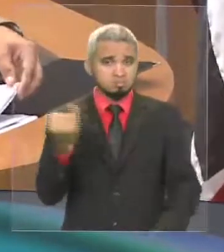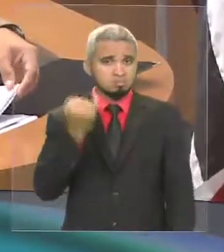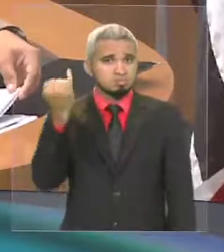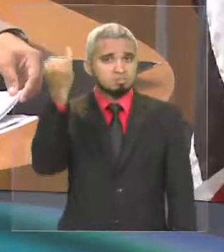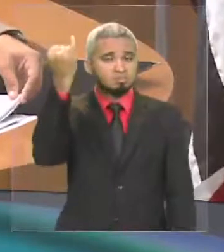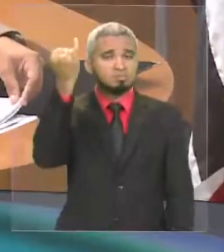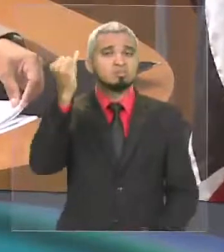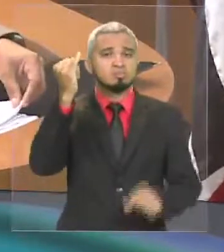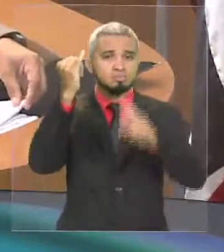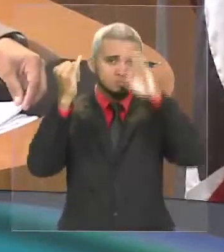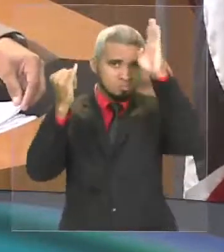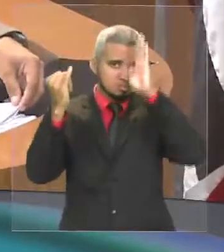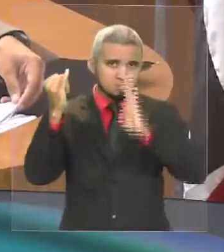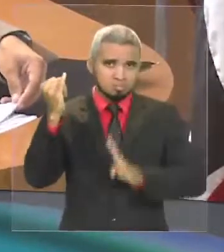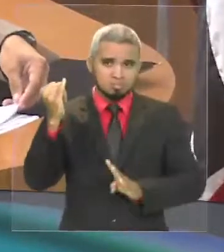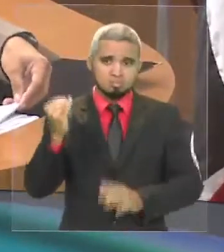nacional.